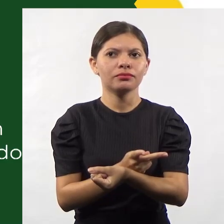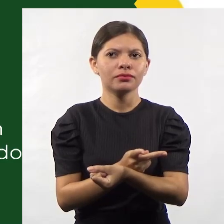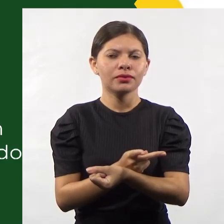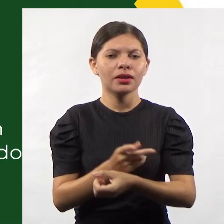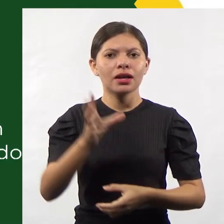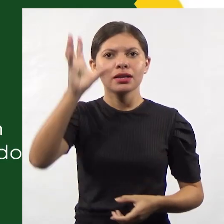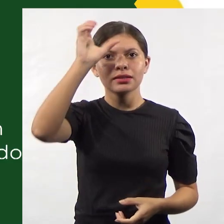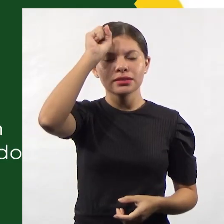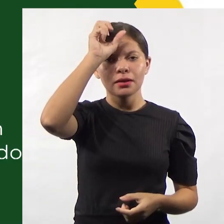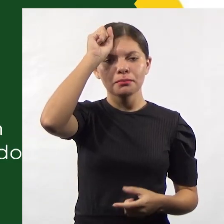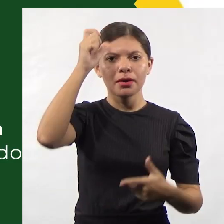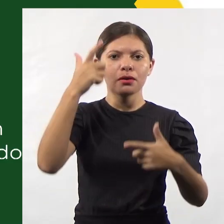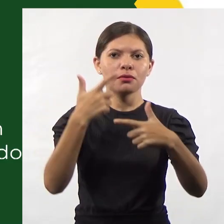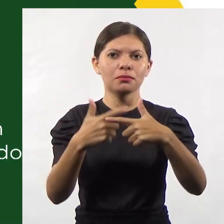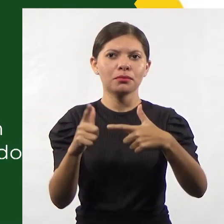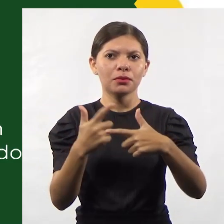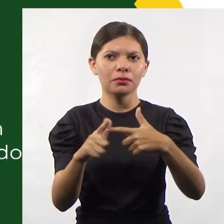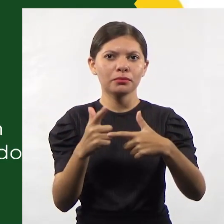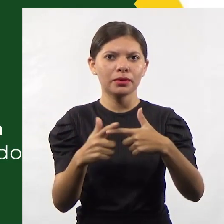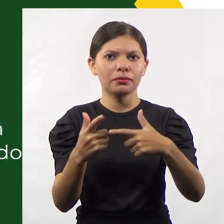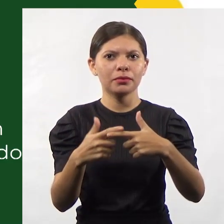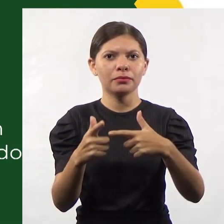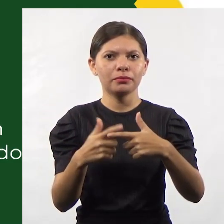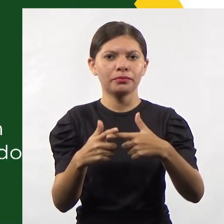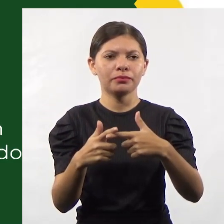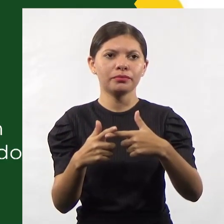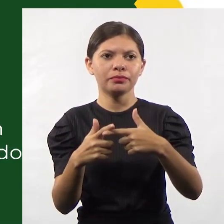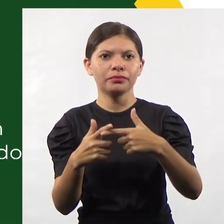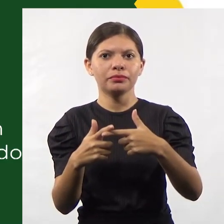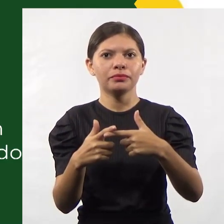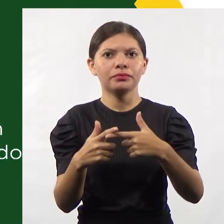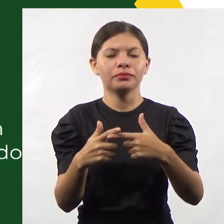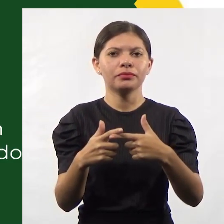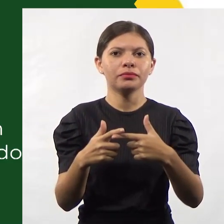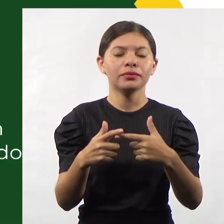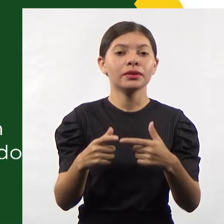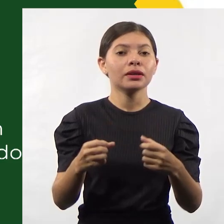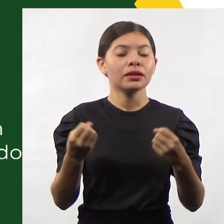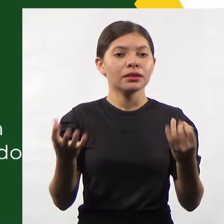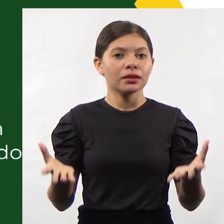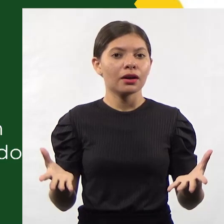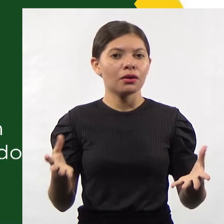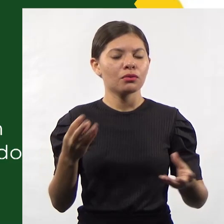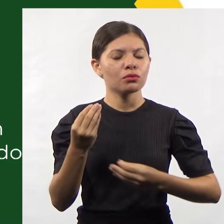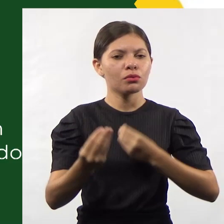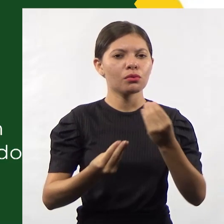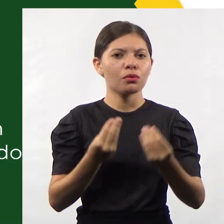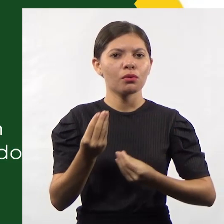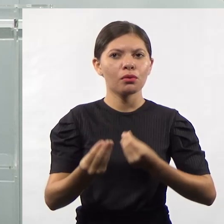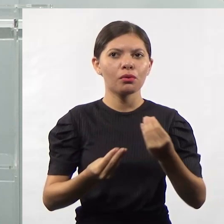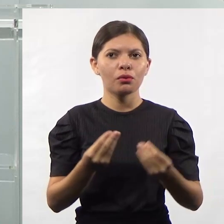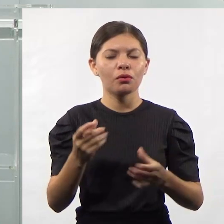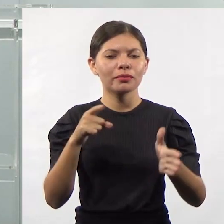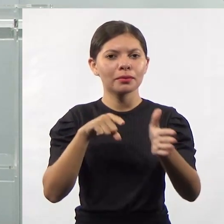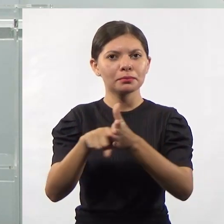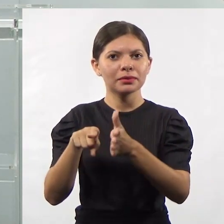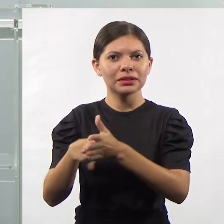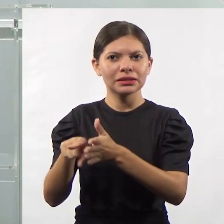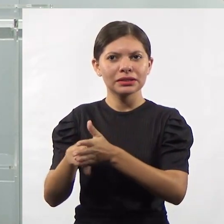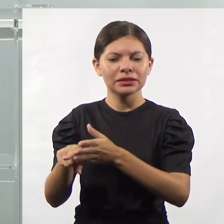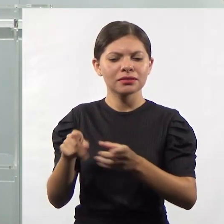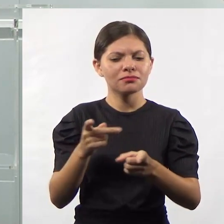tornando-o explícito ou construindo hipóteses sobre ele. Então, como que se dá a